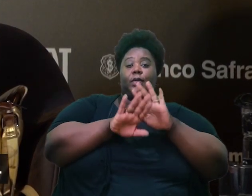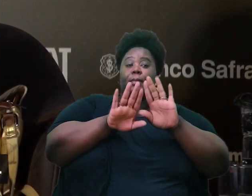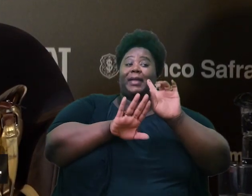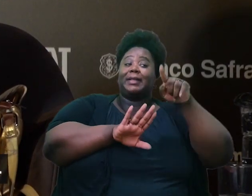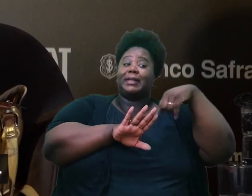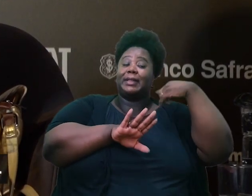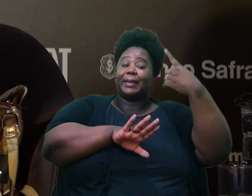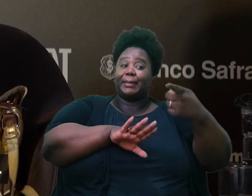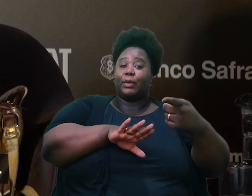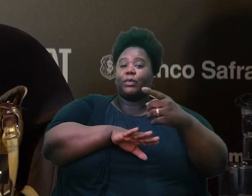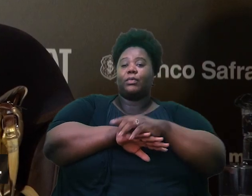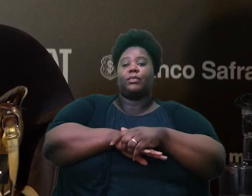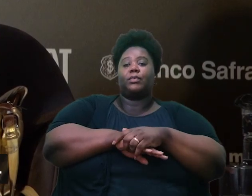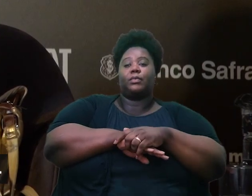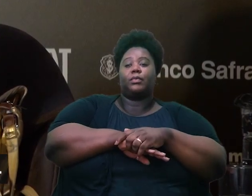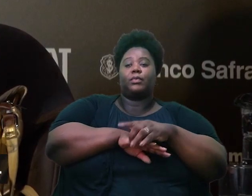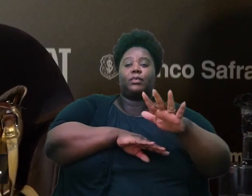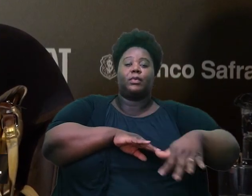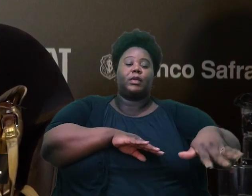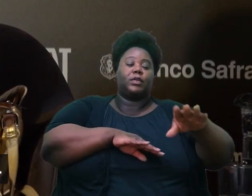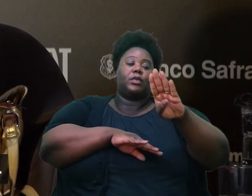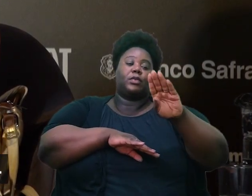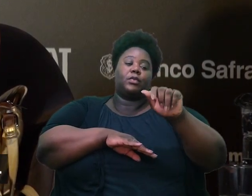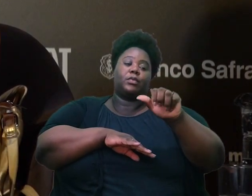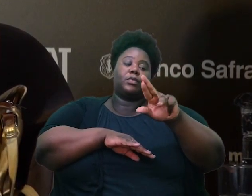depois a região do Barreiro.